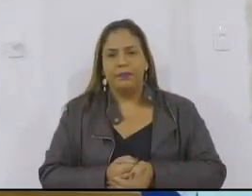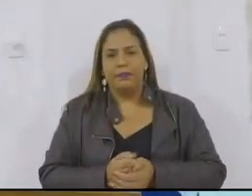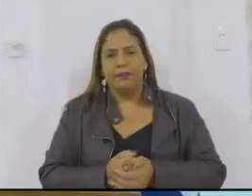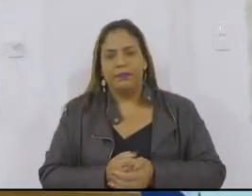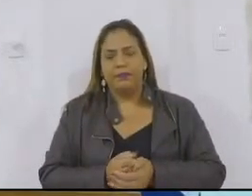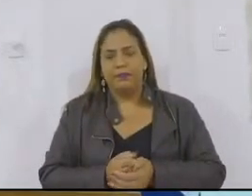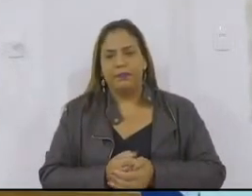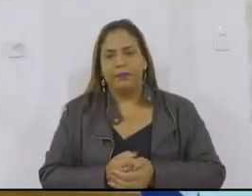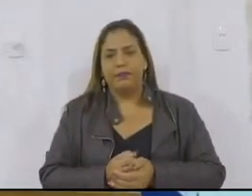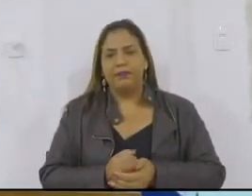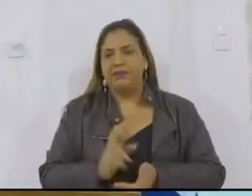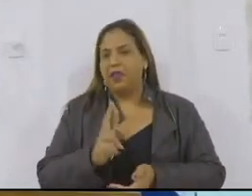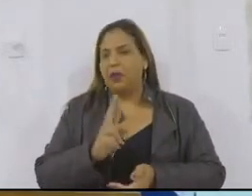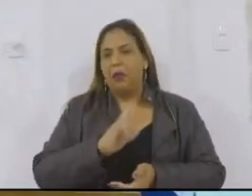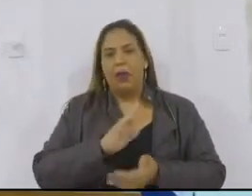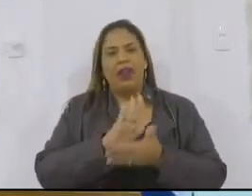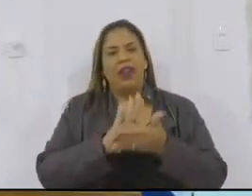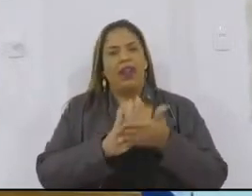E nada de resposta, vereador.